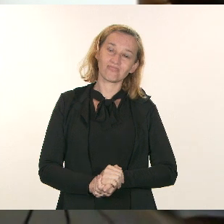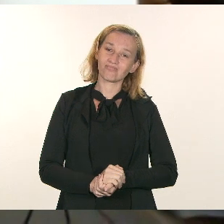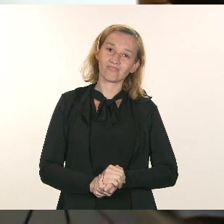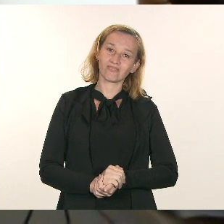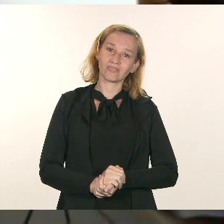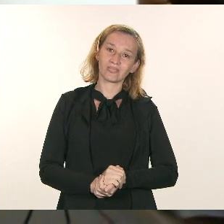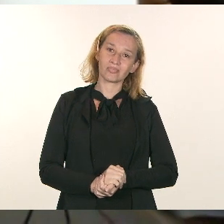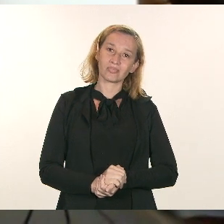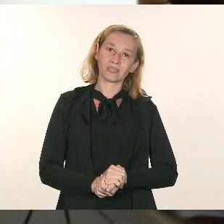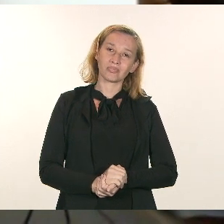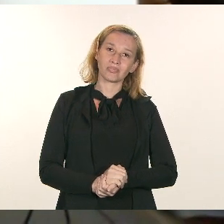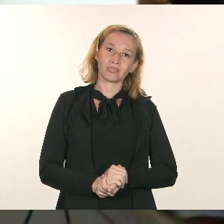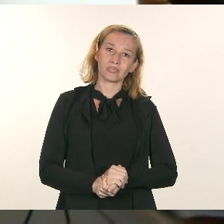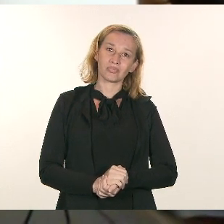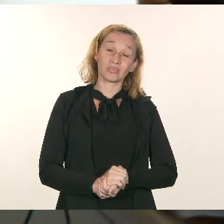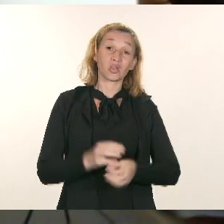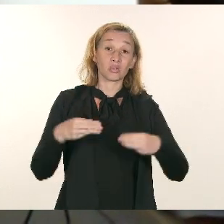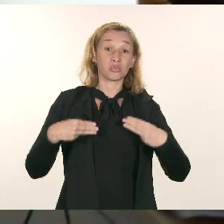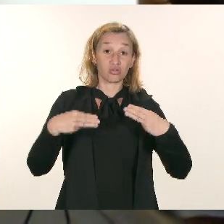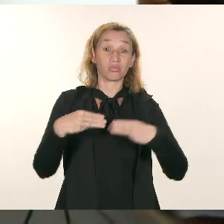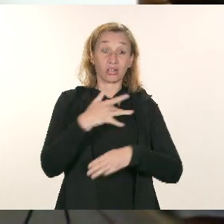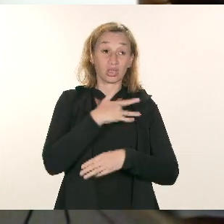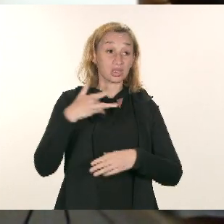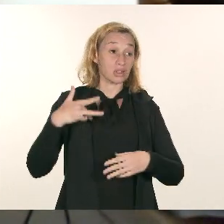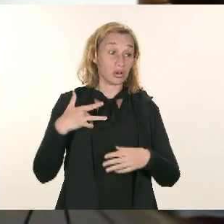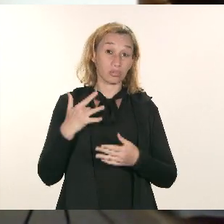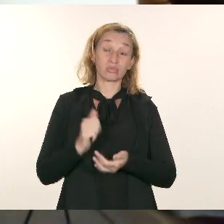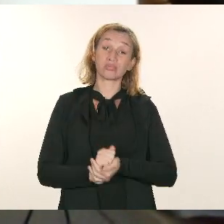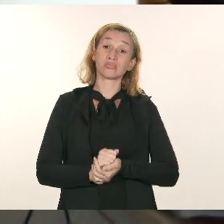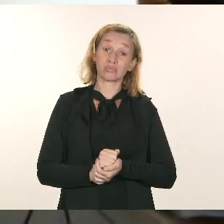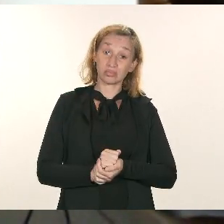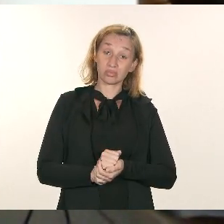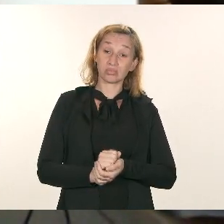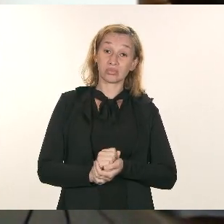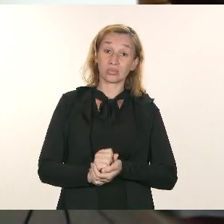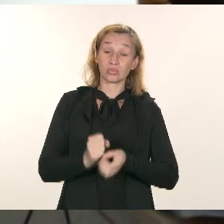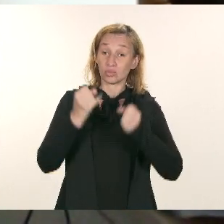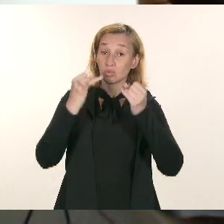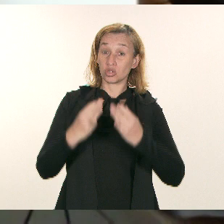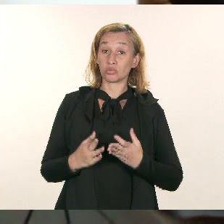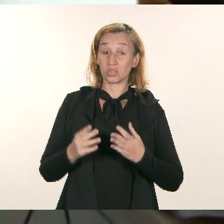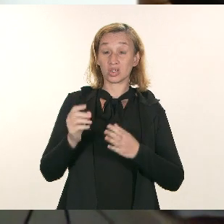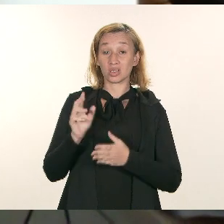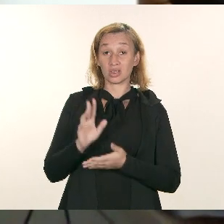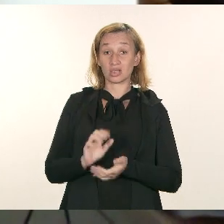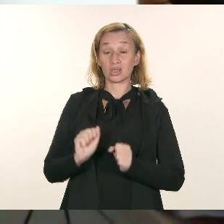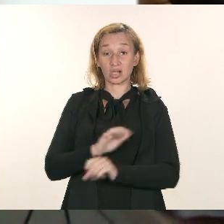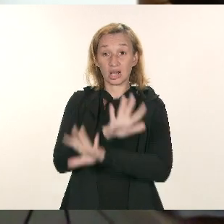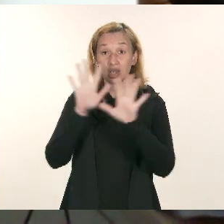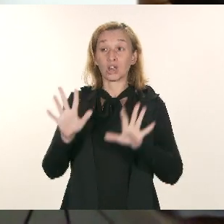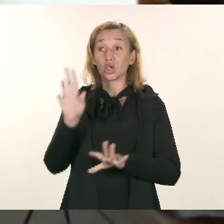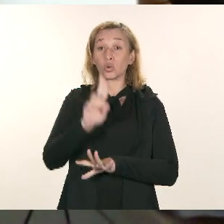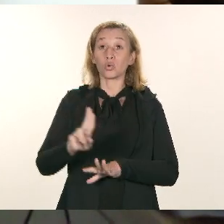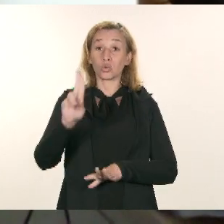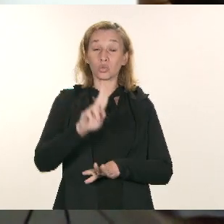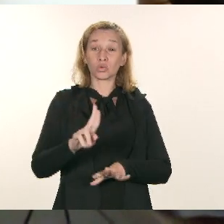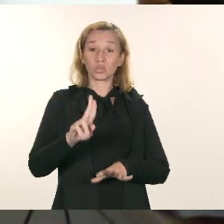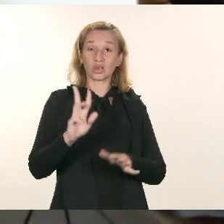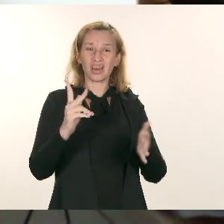claramente pelo Ministério da Saúde, e uso indevido, vacinação de